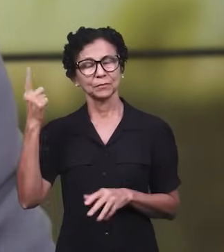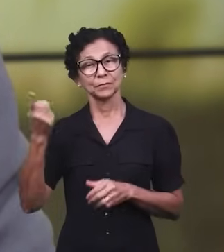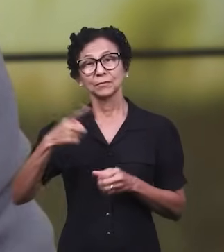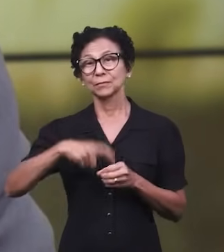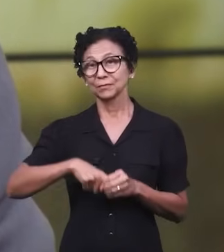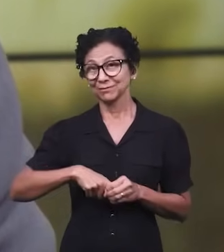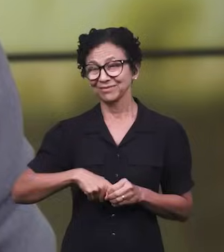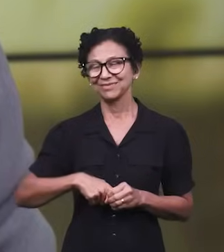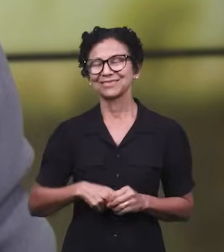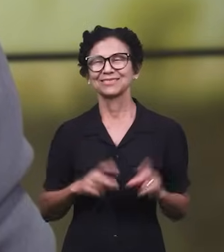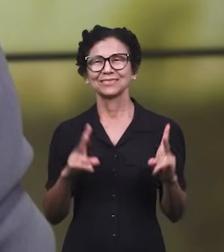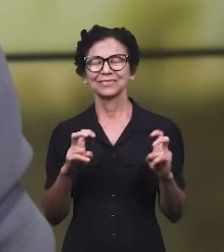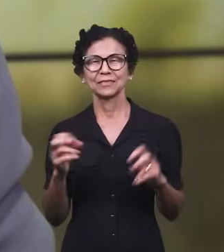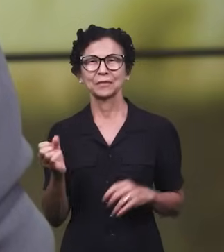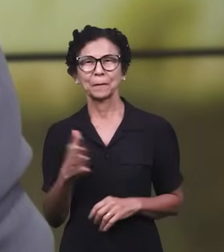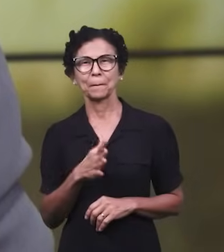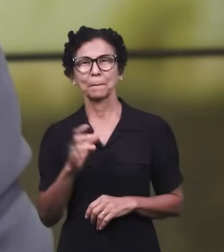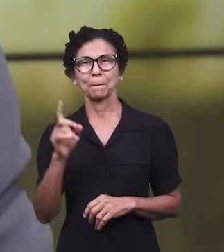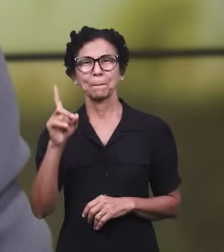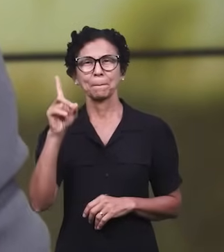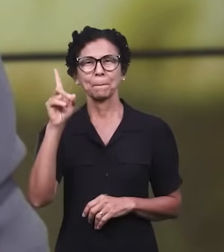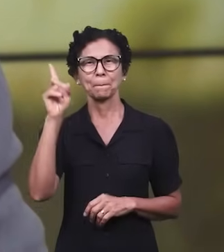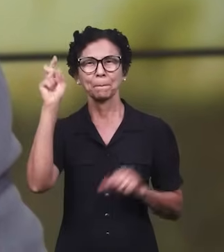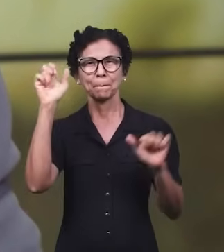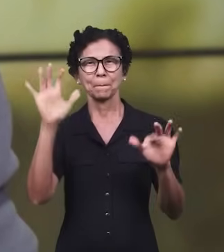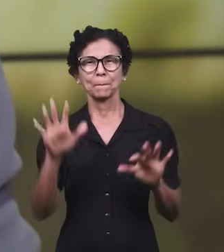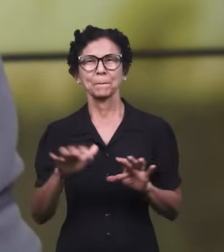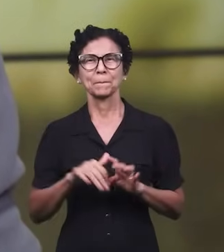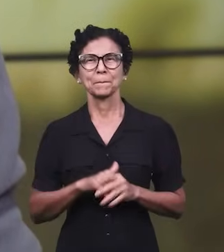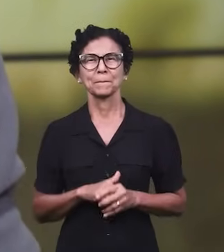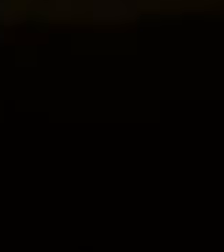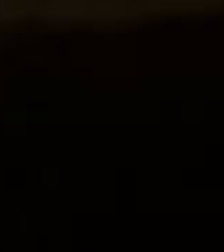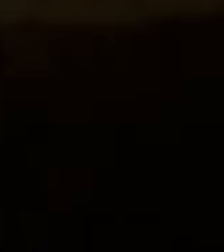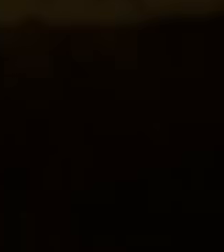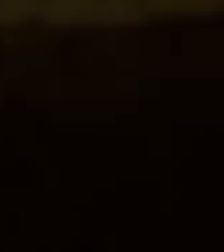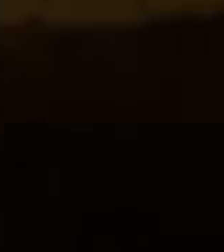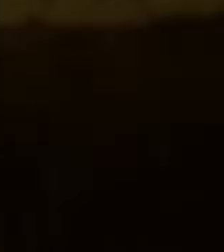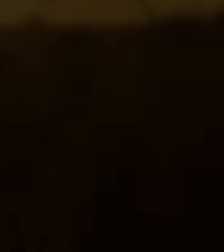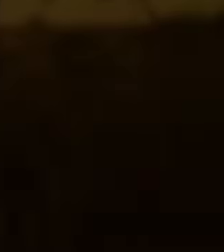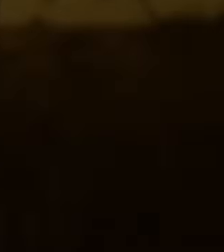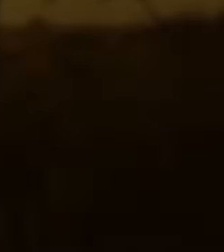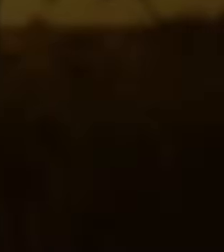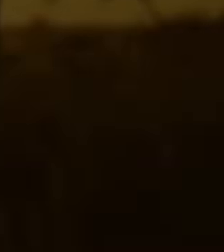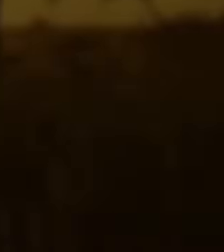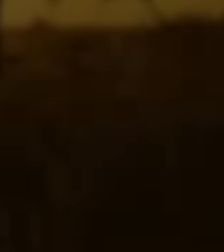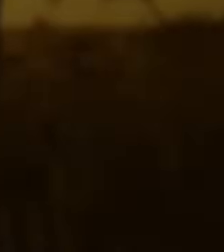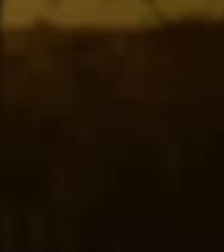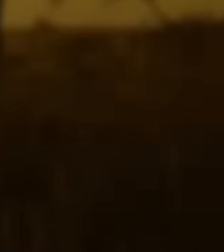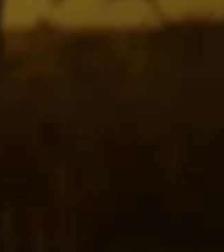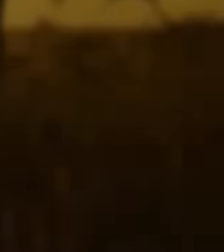se Deus quiser, a gente volta com mais um tema. Deus abençoe a todos. A paz do Senhor Jesus.